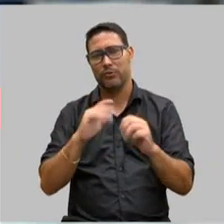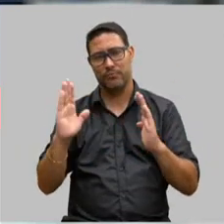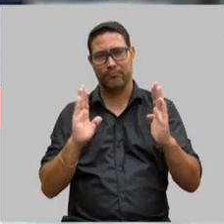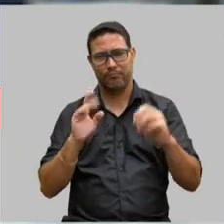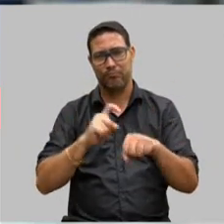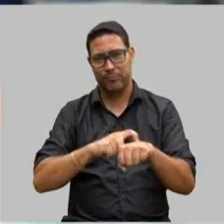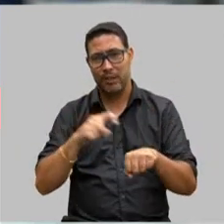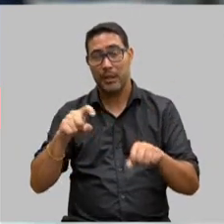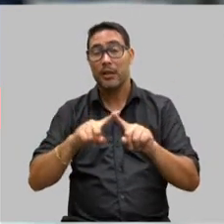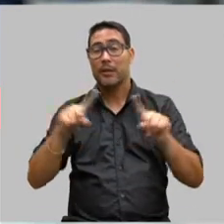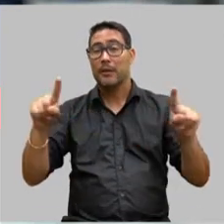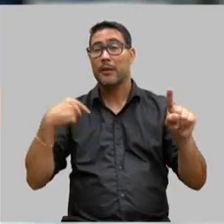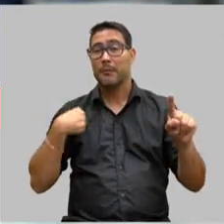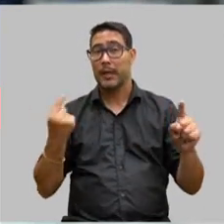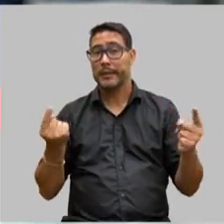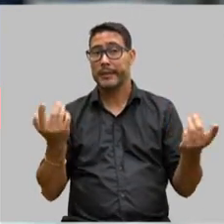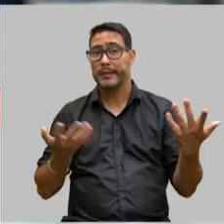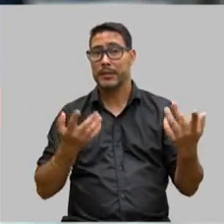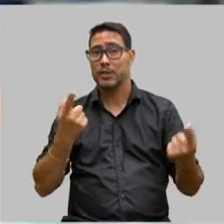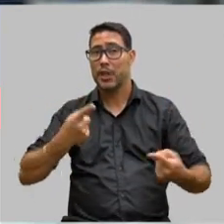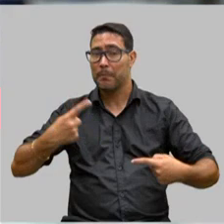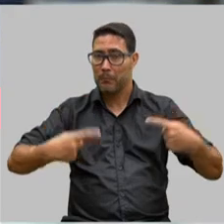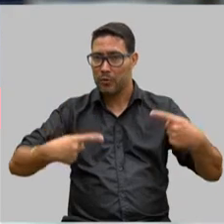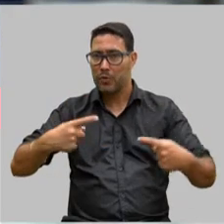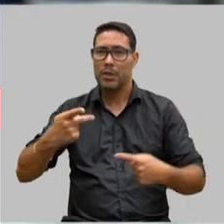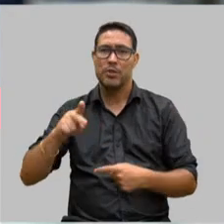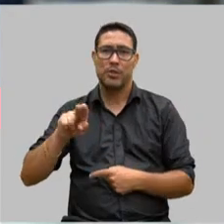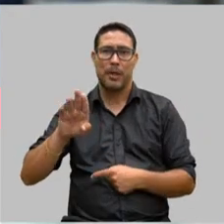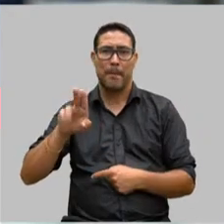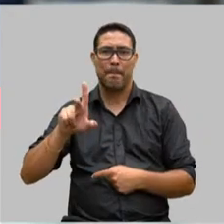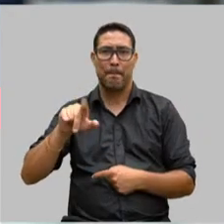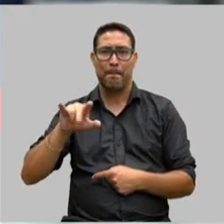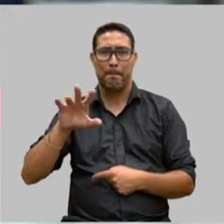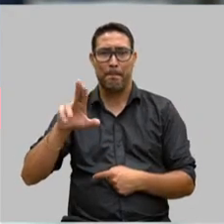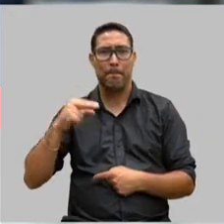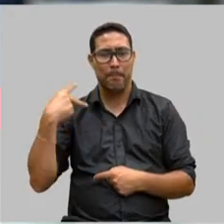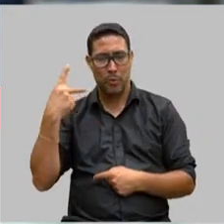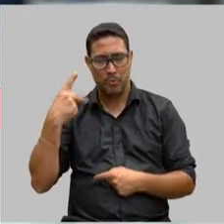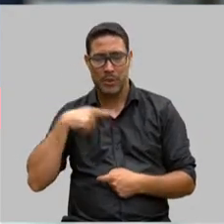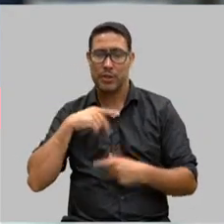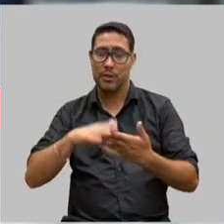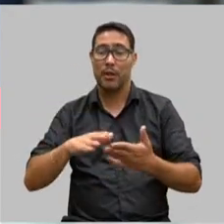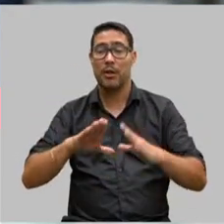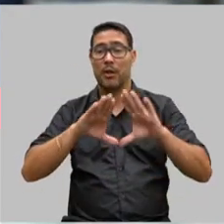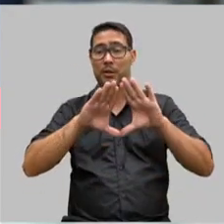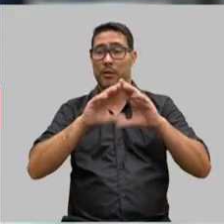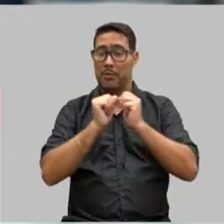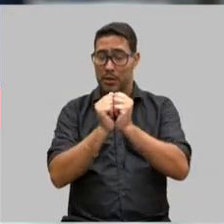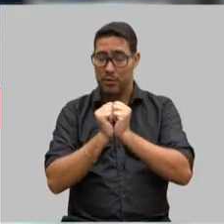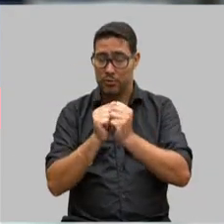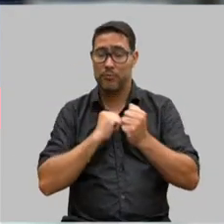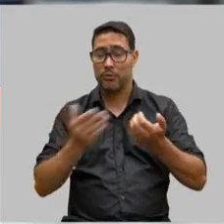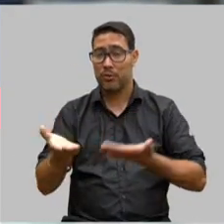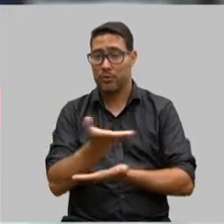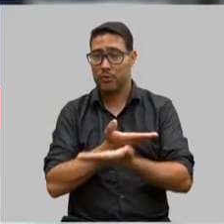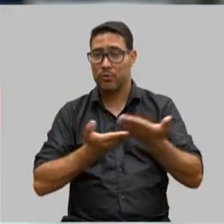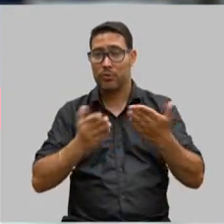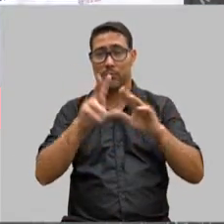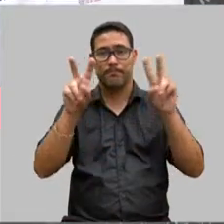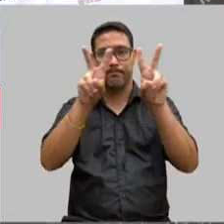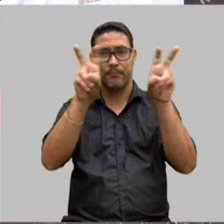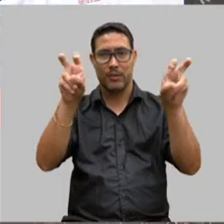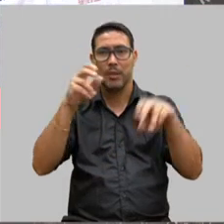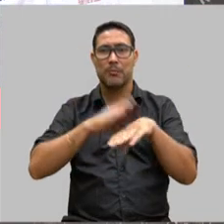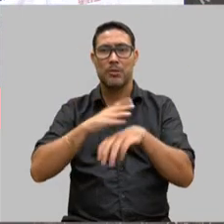gente, do ponto de vista de política pública, um alento muito grande de ter a Assembleia junto conosco nessa pauta para que a gente avance e entregue